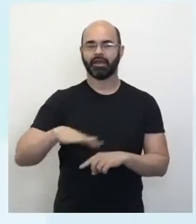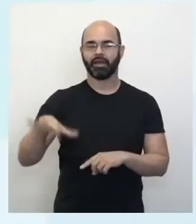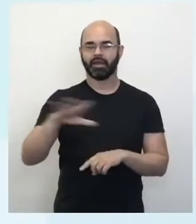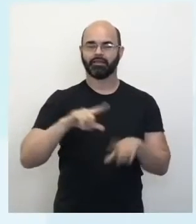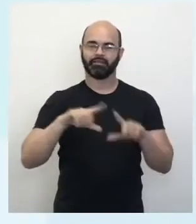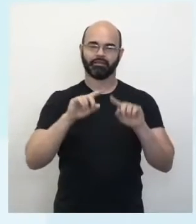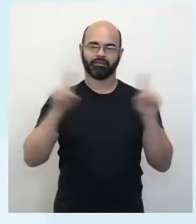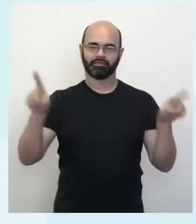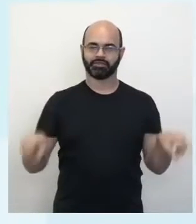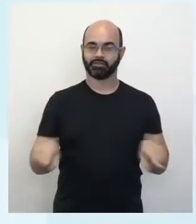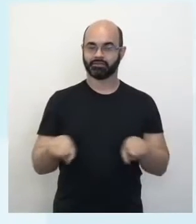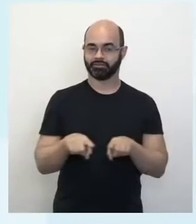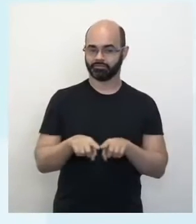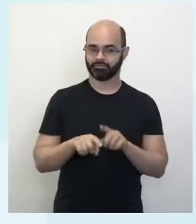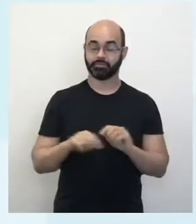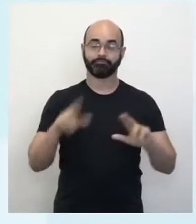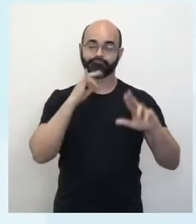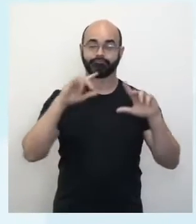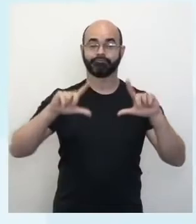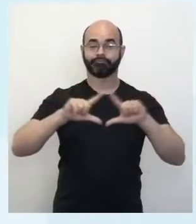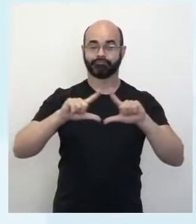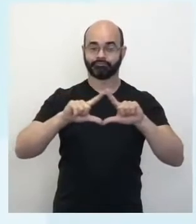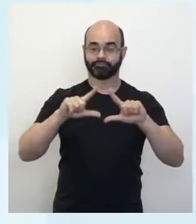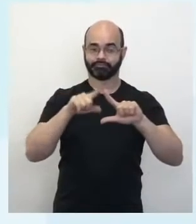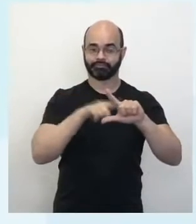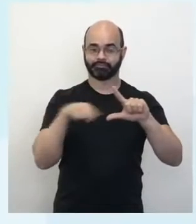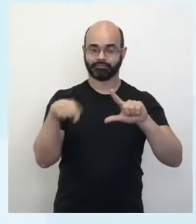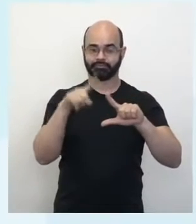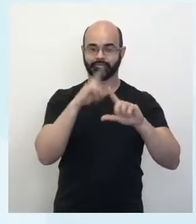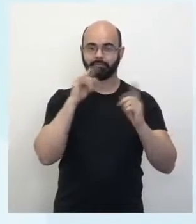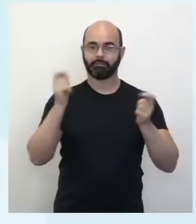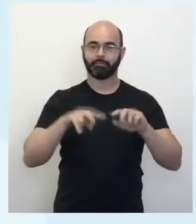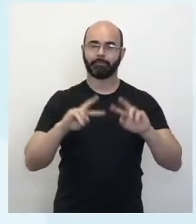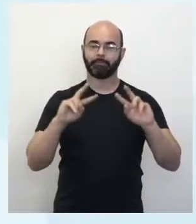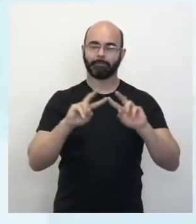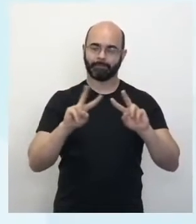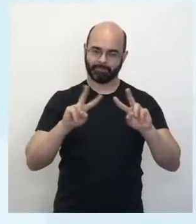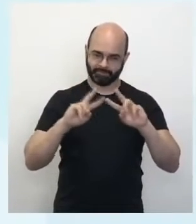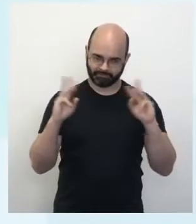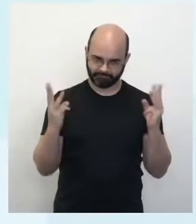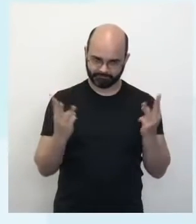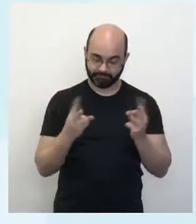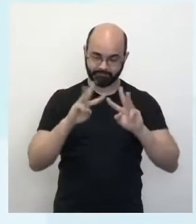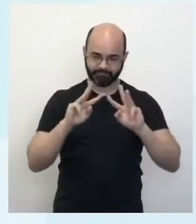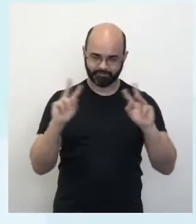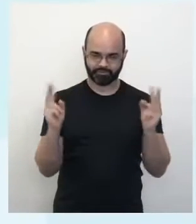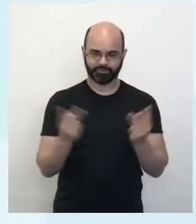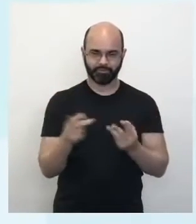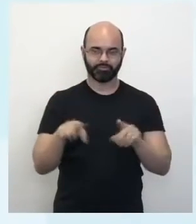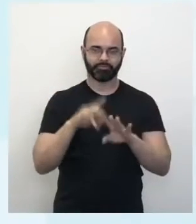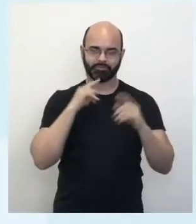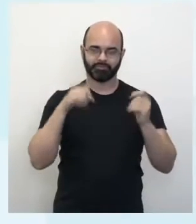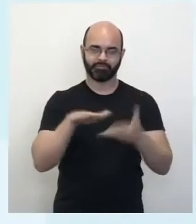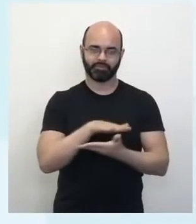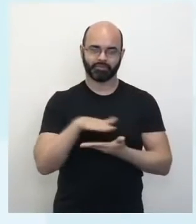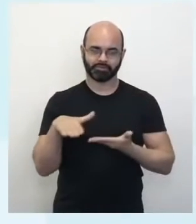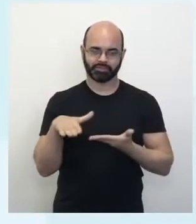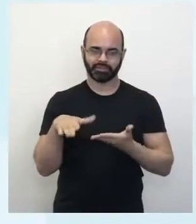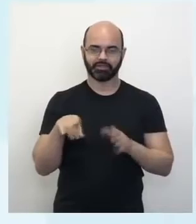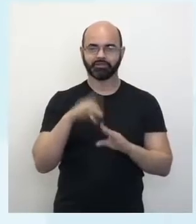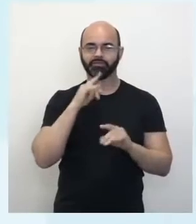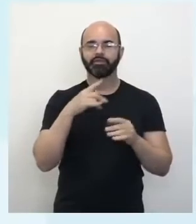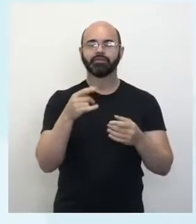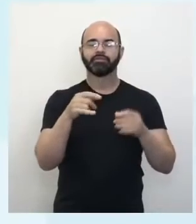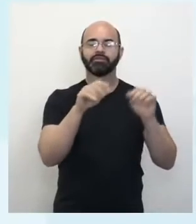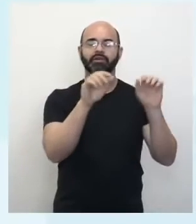de triângulos e retângulos. A capacidade e volume de sólidos formados por blocos retangulares sem o uso de fórmulas, inseridos